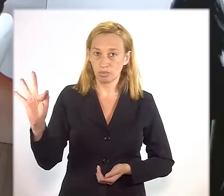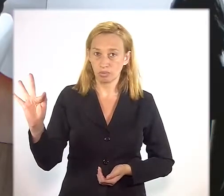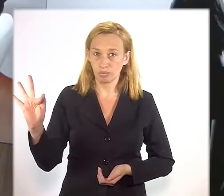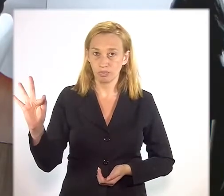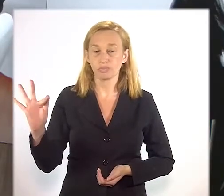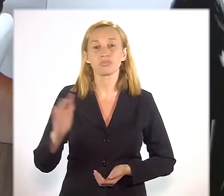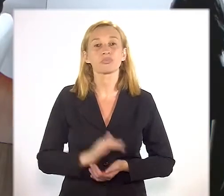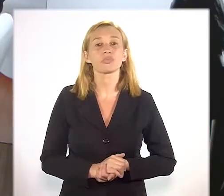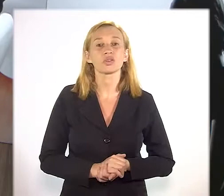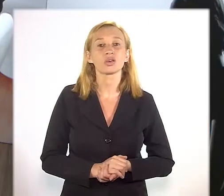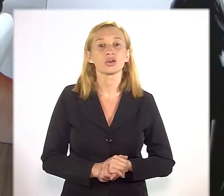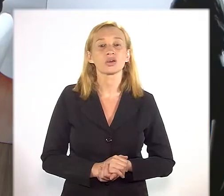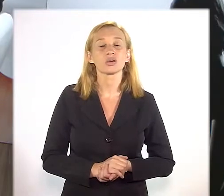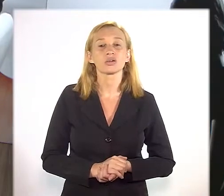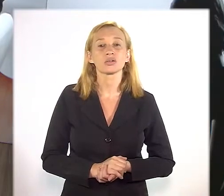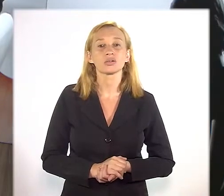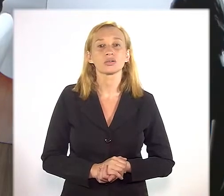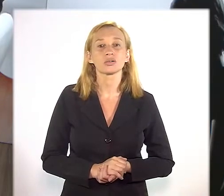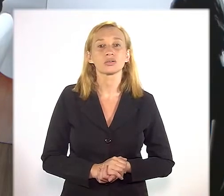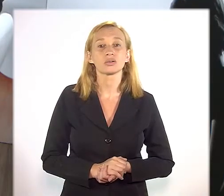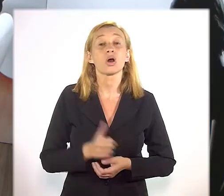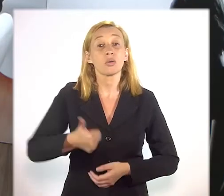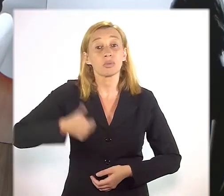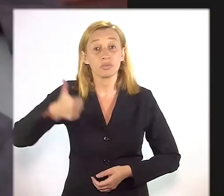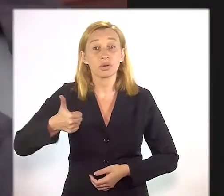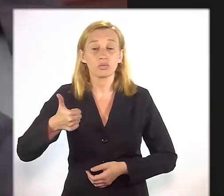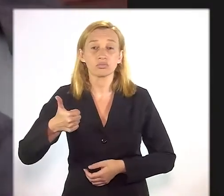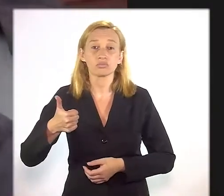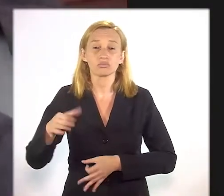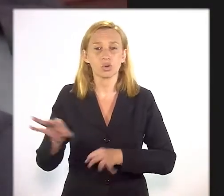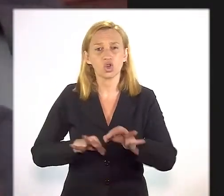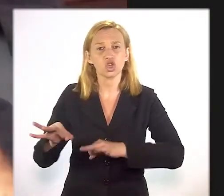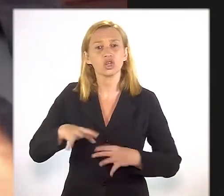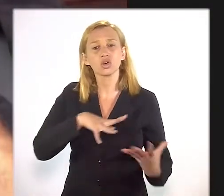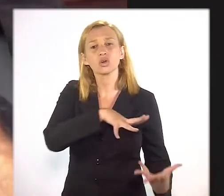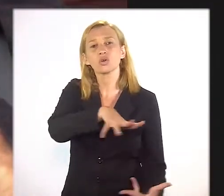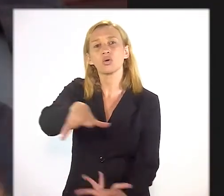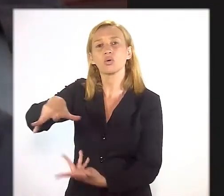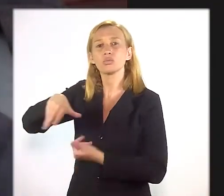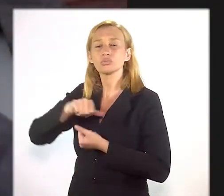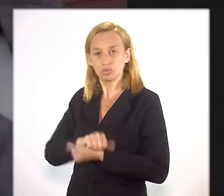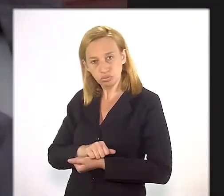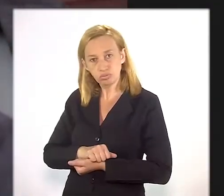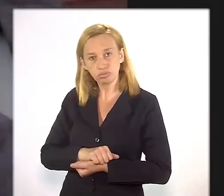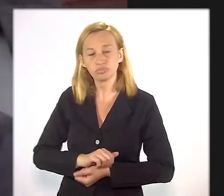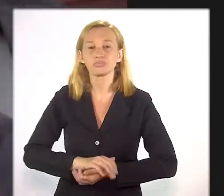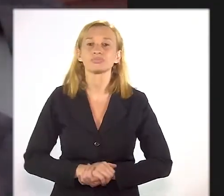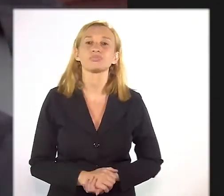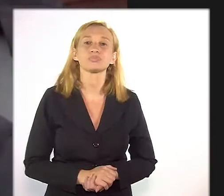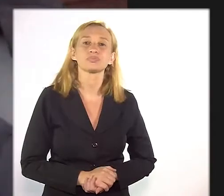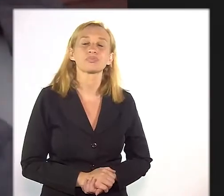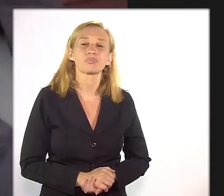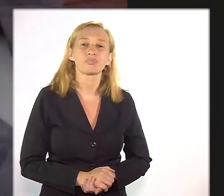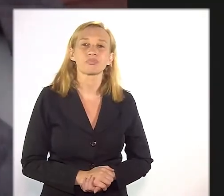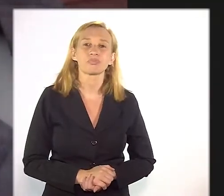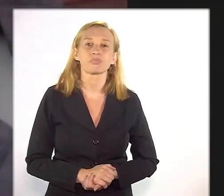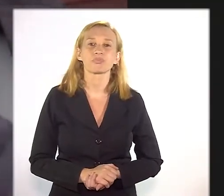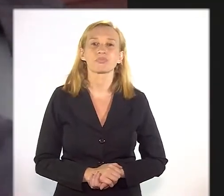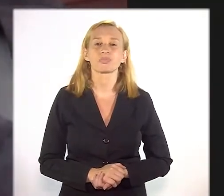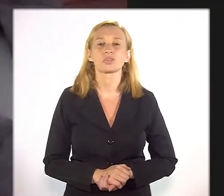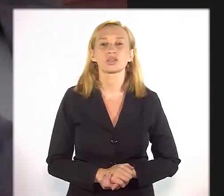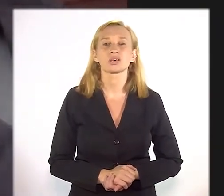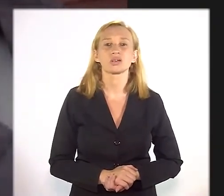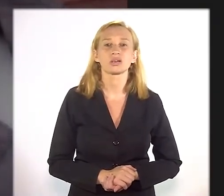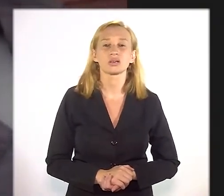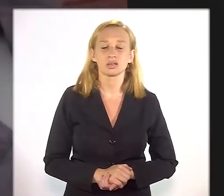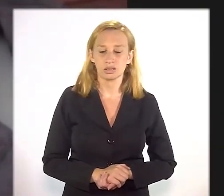fica sabendo, estou no Distrito Federal, onde está a decorrer o primeiro projeto no mundo de uma rede de comunidades de aprendizagem.